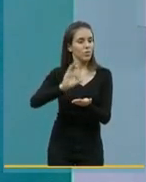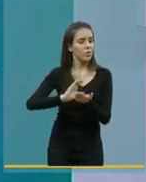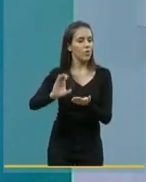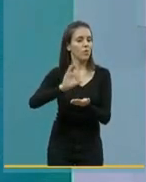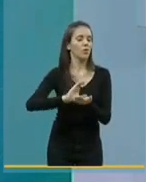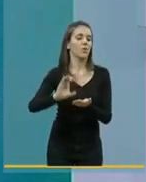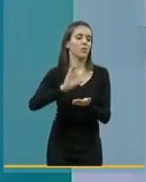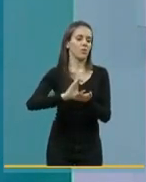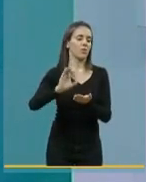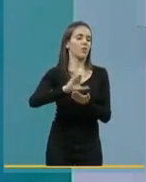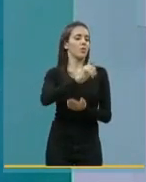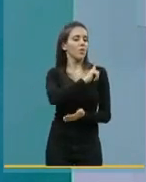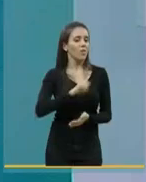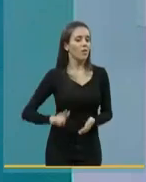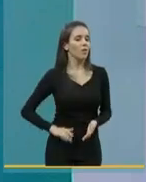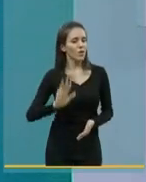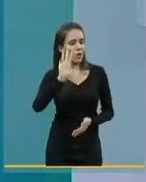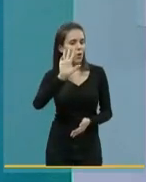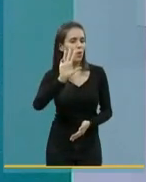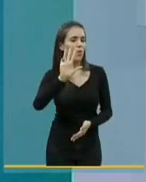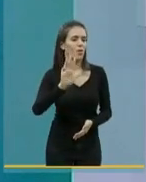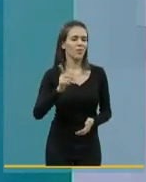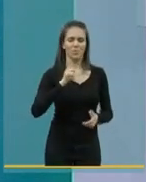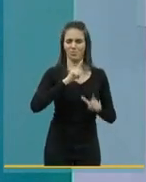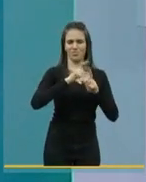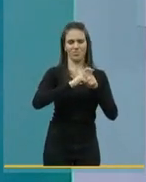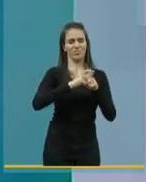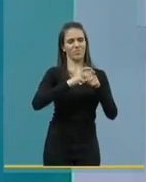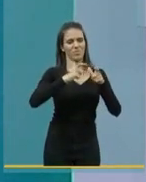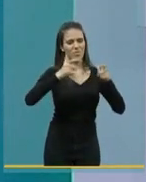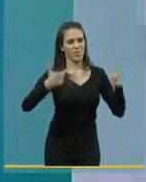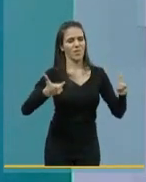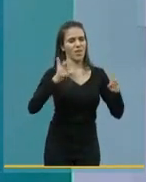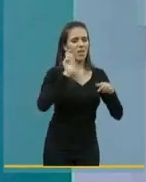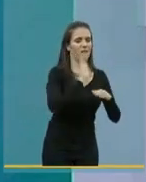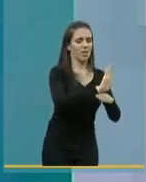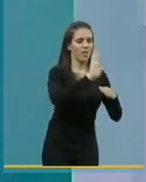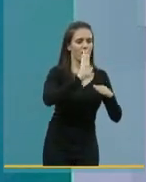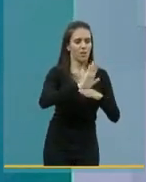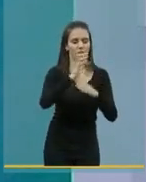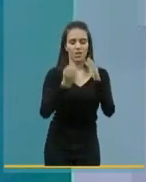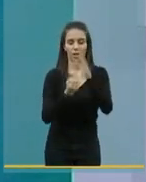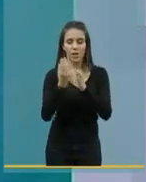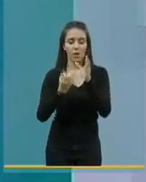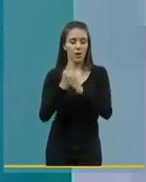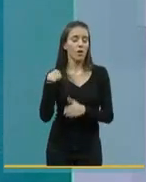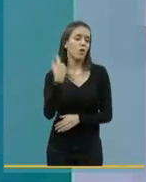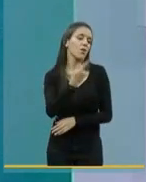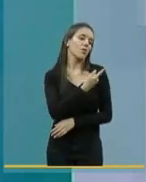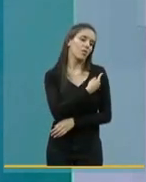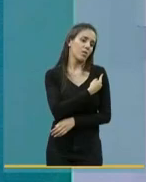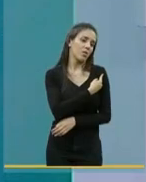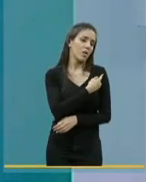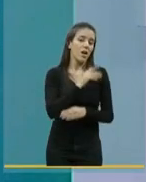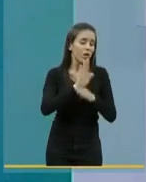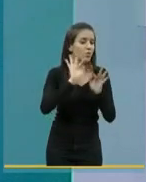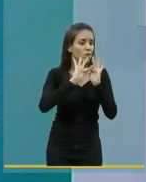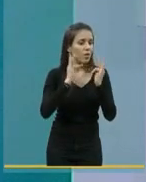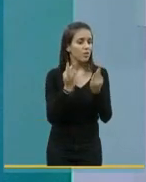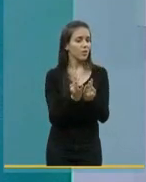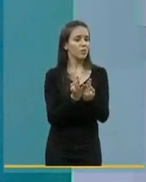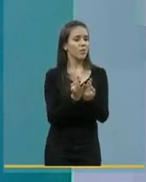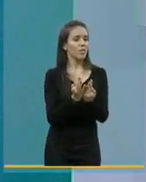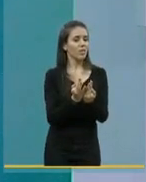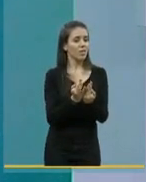lula é uma um conjunto enorme de programas que foram geridos que fortaleceram a família